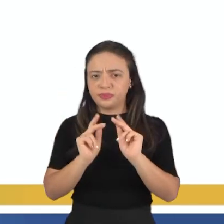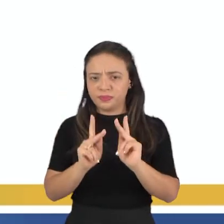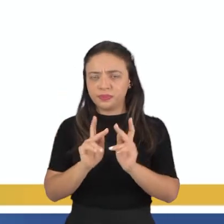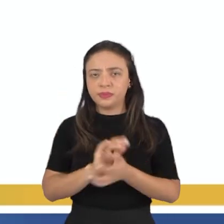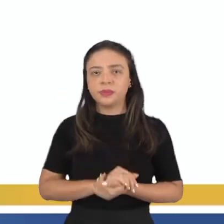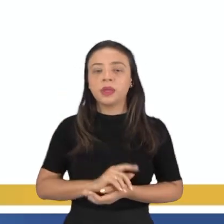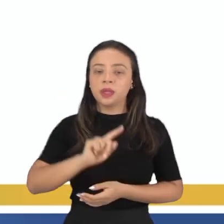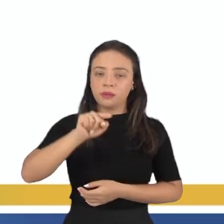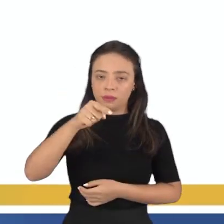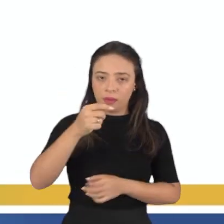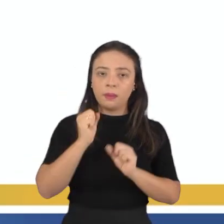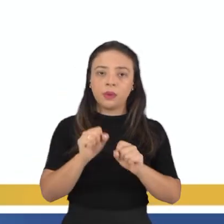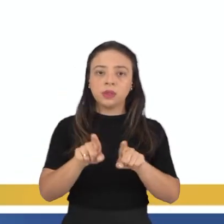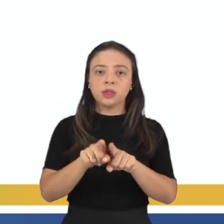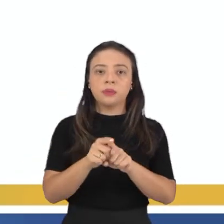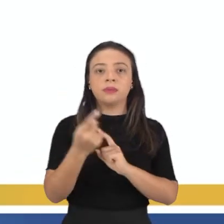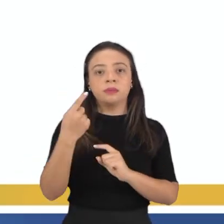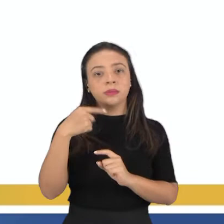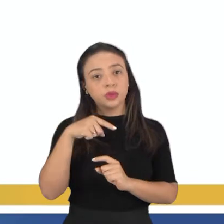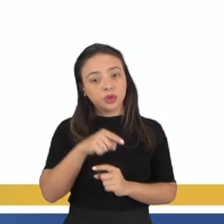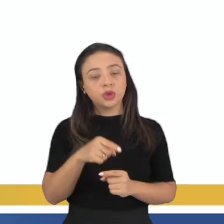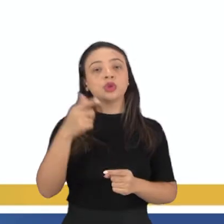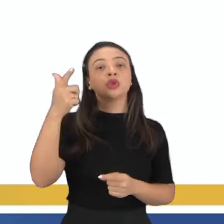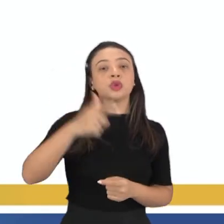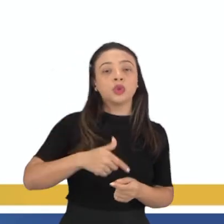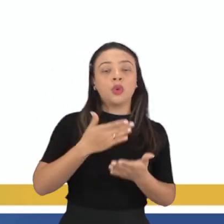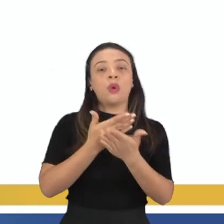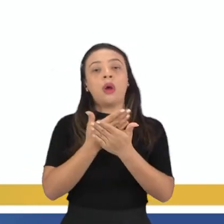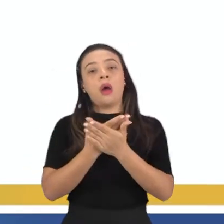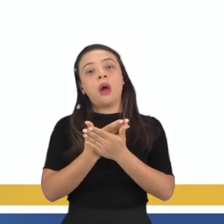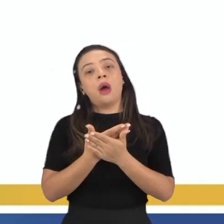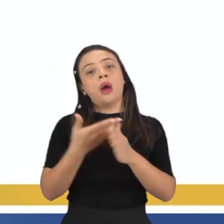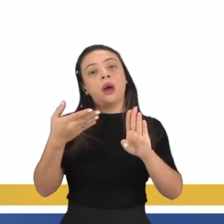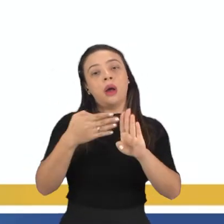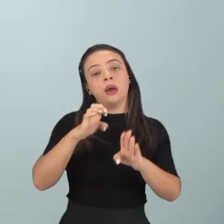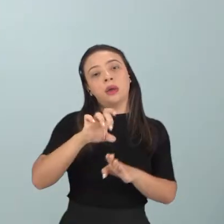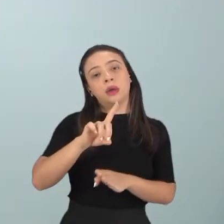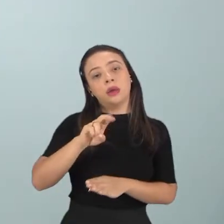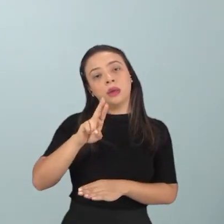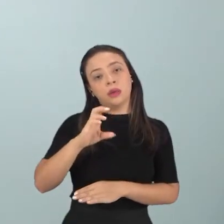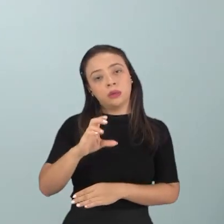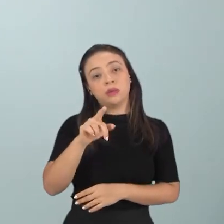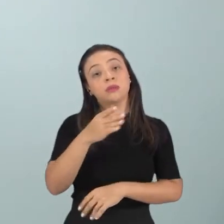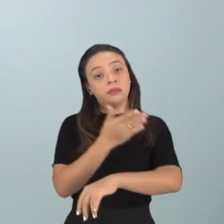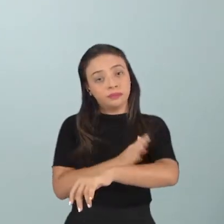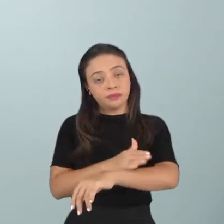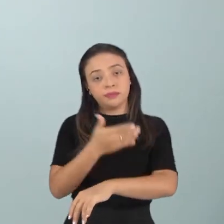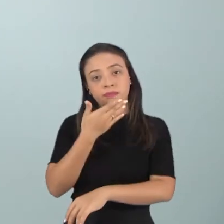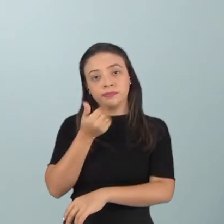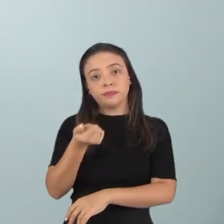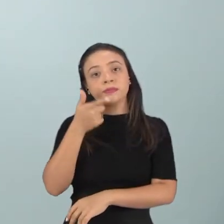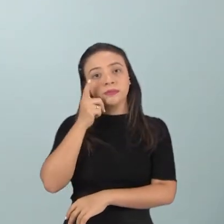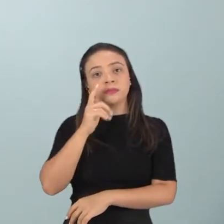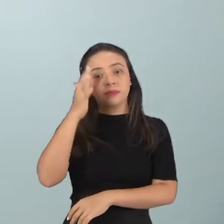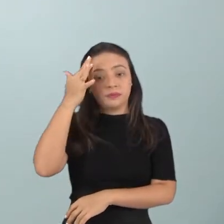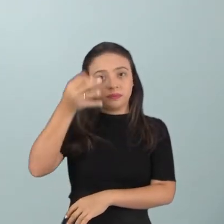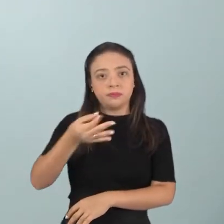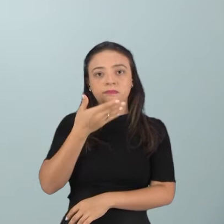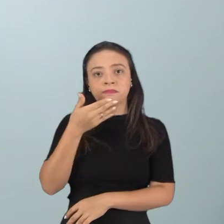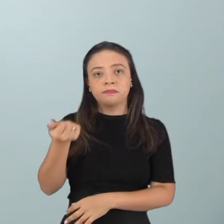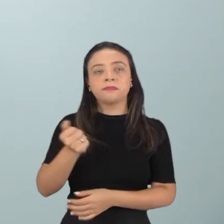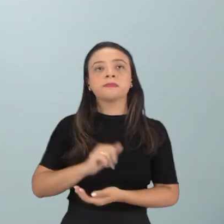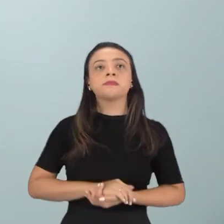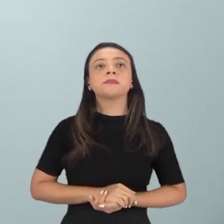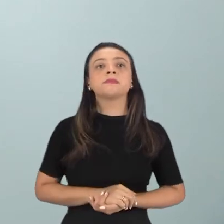depois vocês podem acessar novamente a sala lá no nosso portal educ para vocês praticar é melhor a compreensão textual